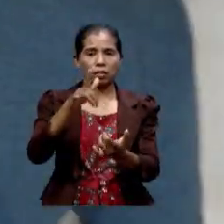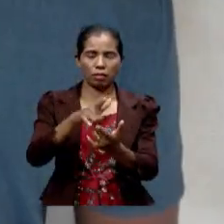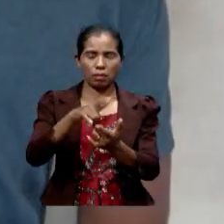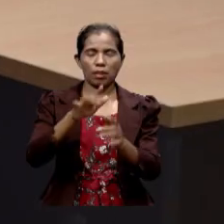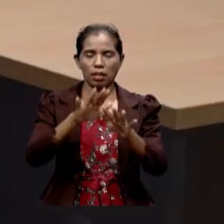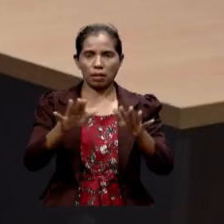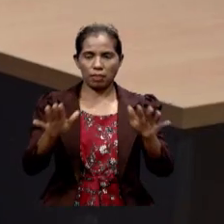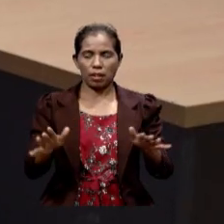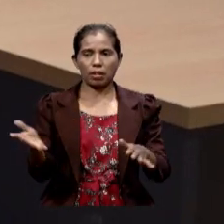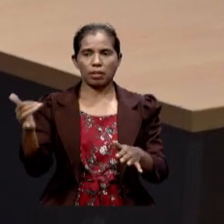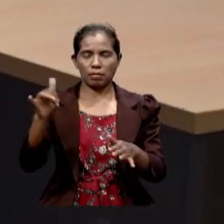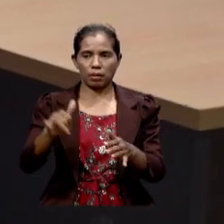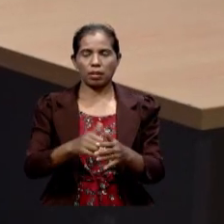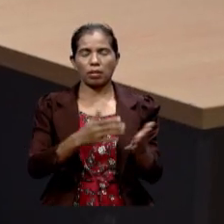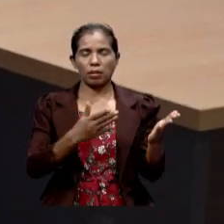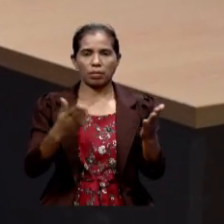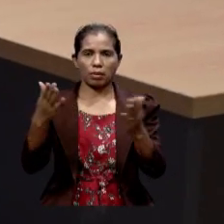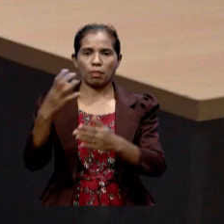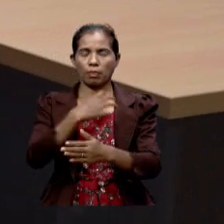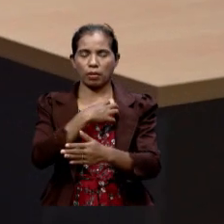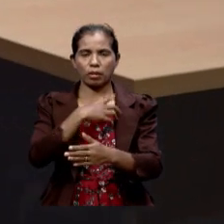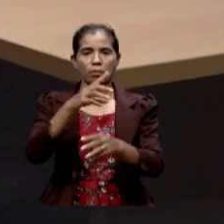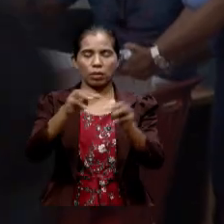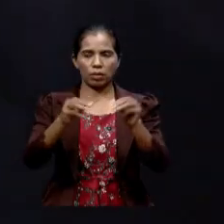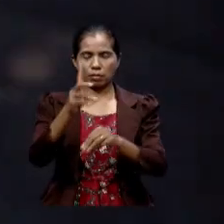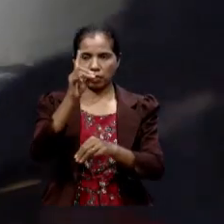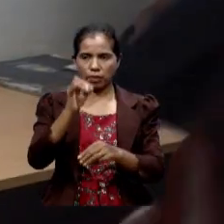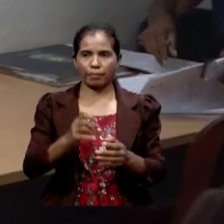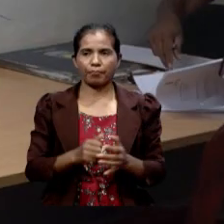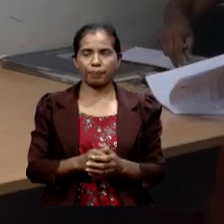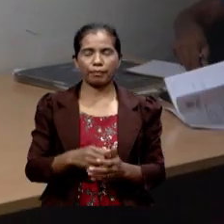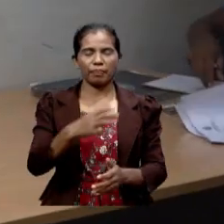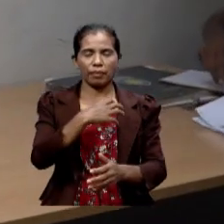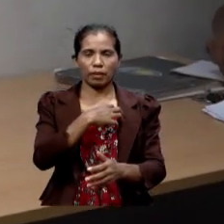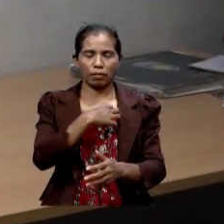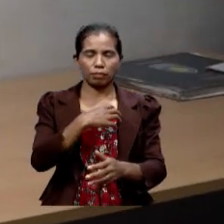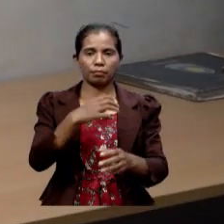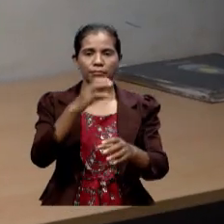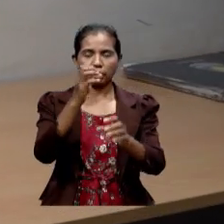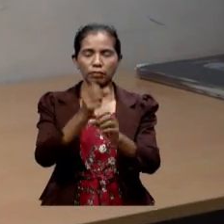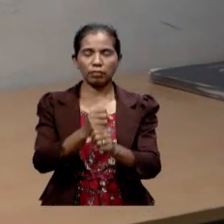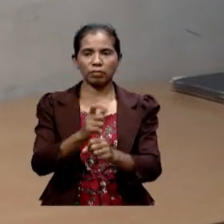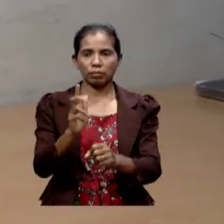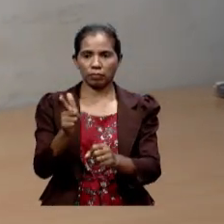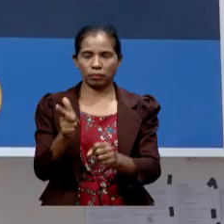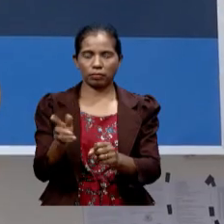ne ba Pensi ho di lori ba Komando Pentel Munisipi Dili. Pensik se deteng suspeitu JM durante oras hitunur